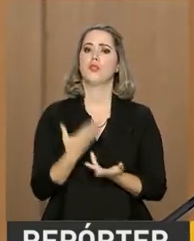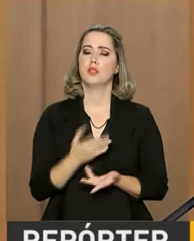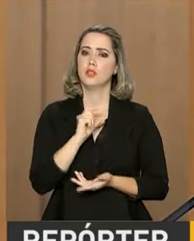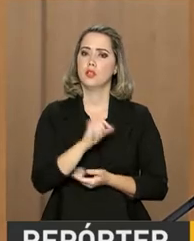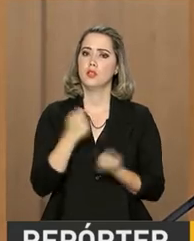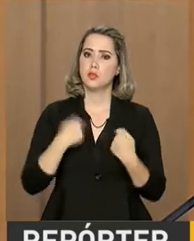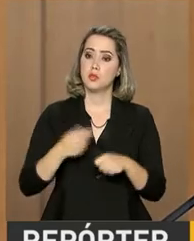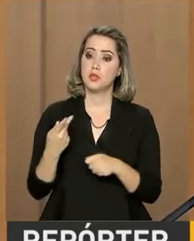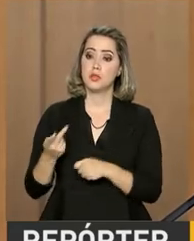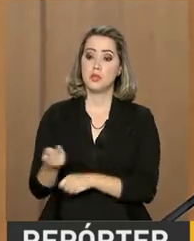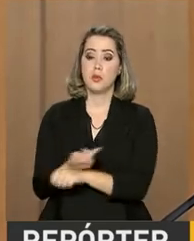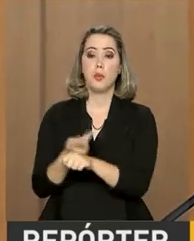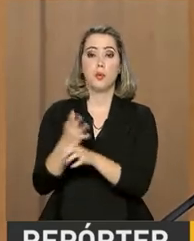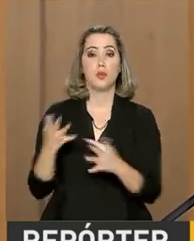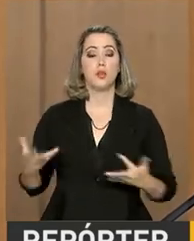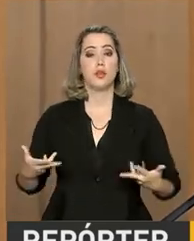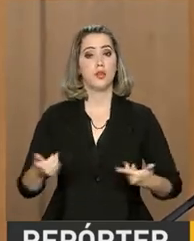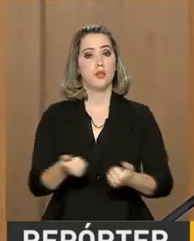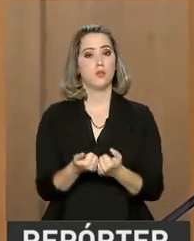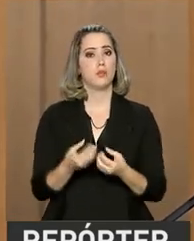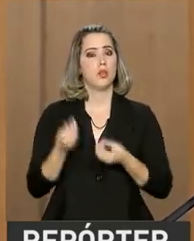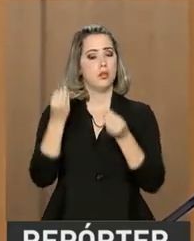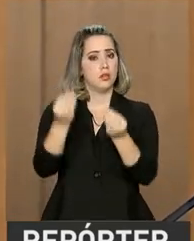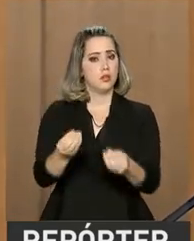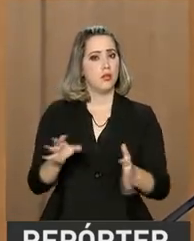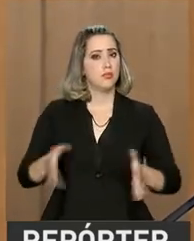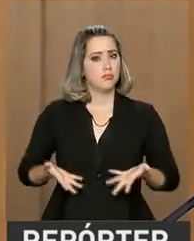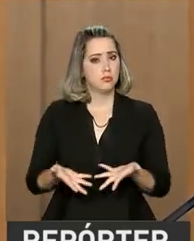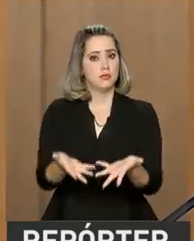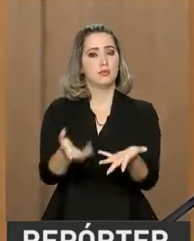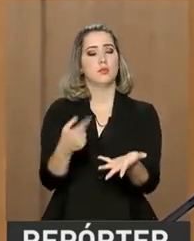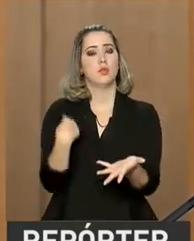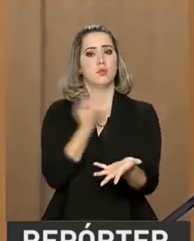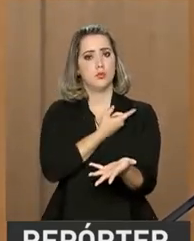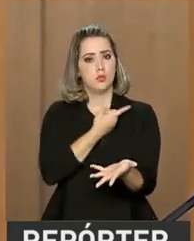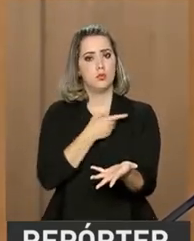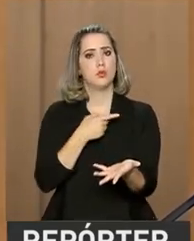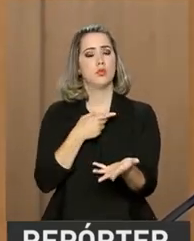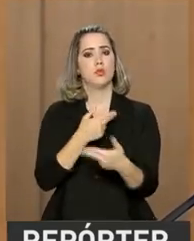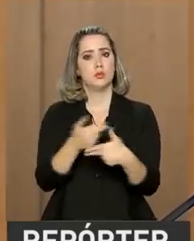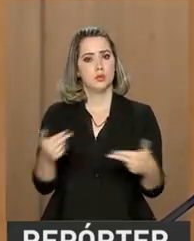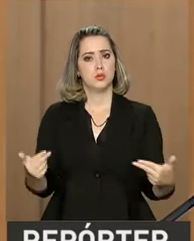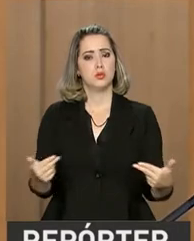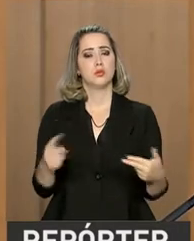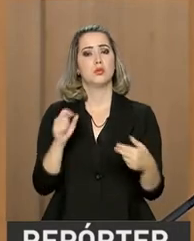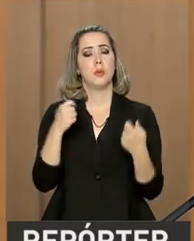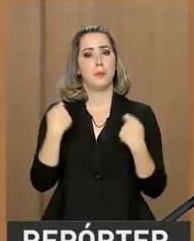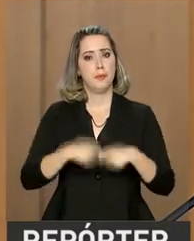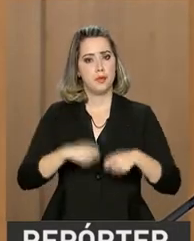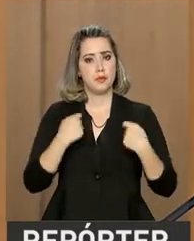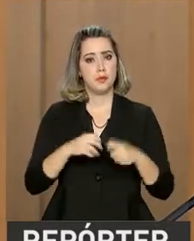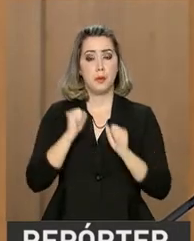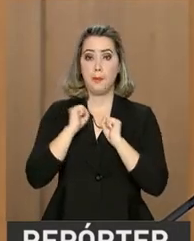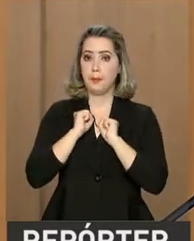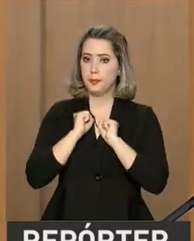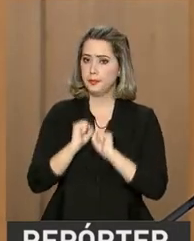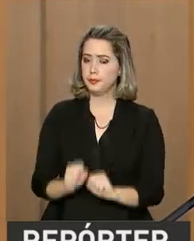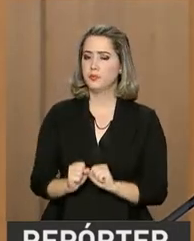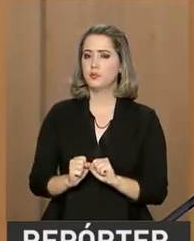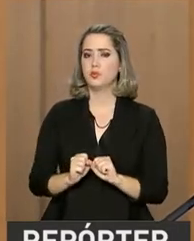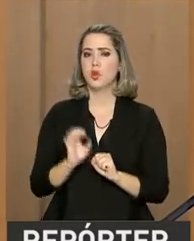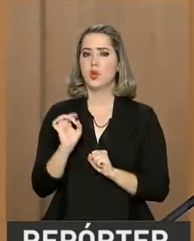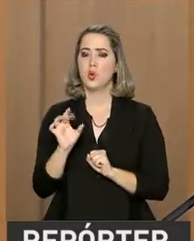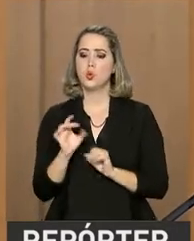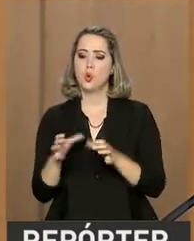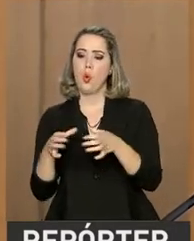buscar eficiência ele precisa garantir a produtividade dos nossos produtos ele precisa permitir que não só